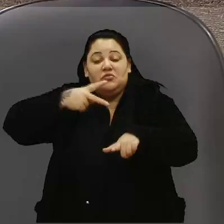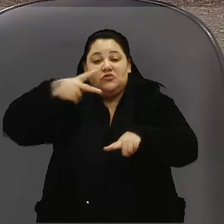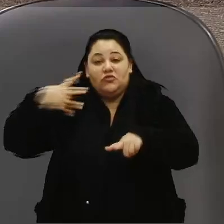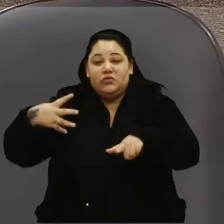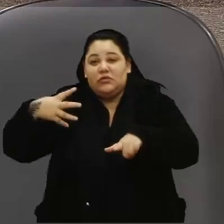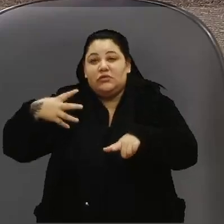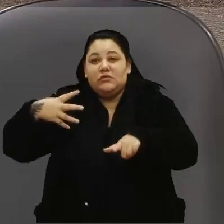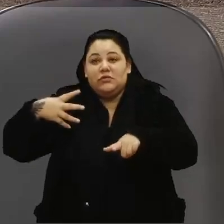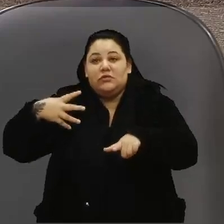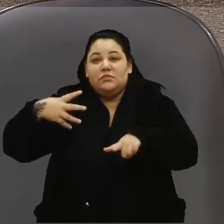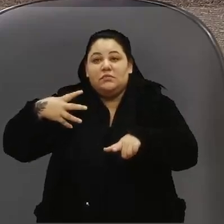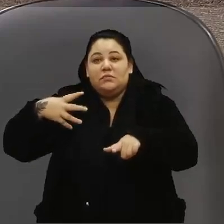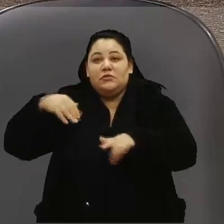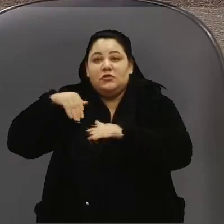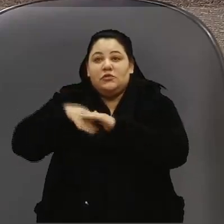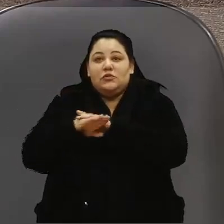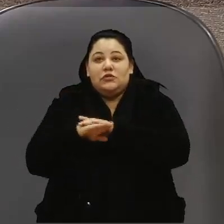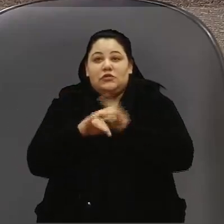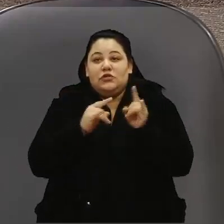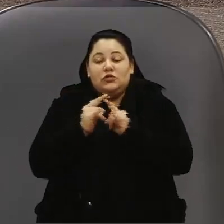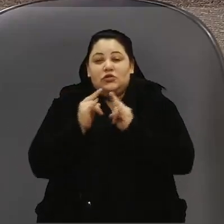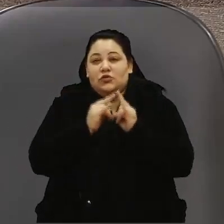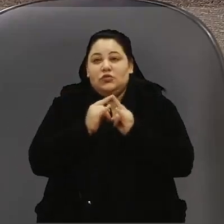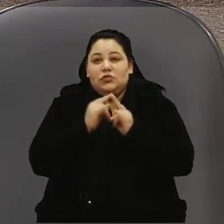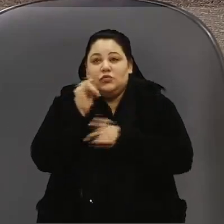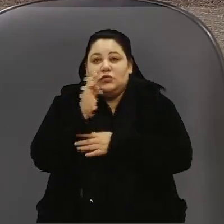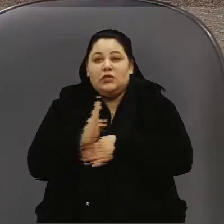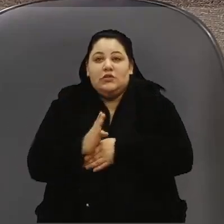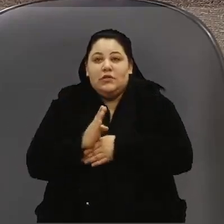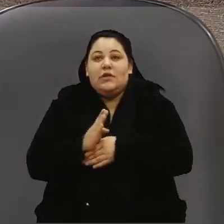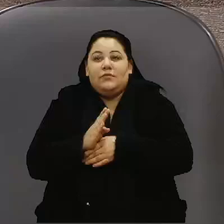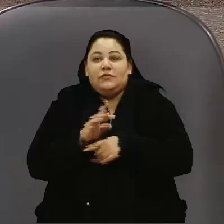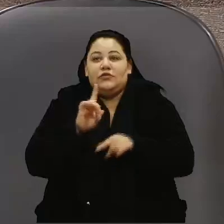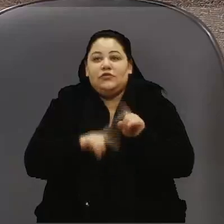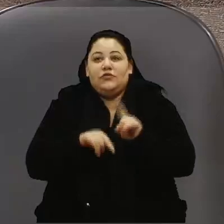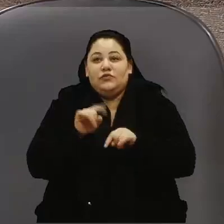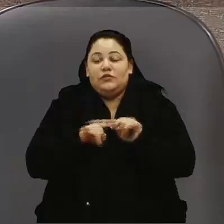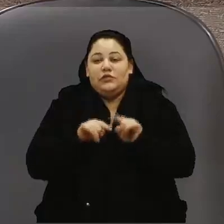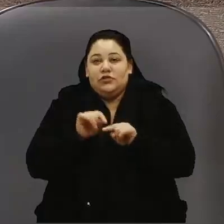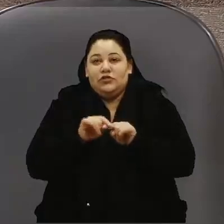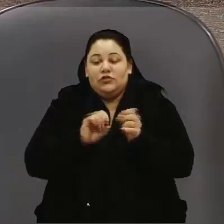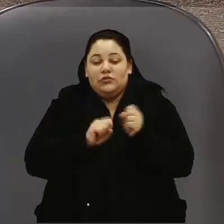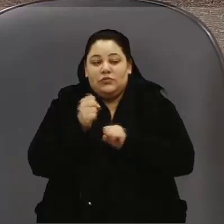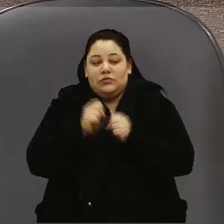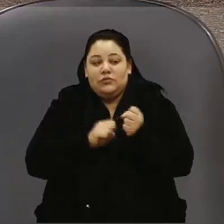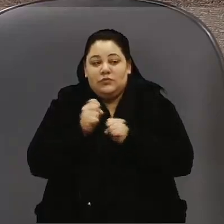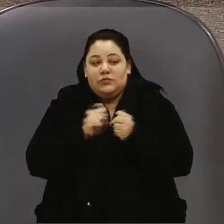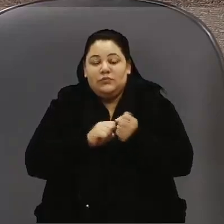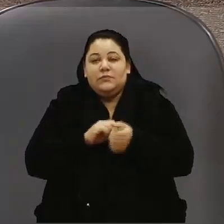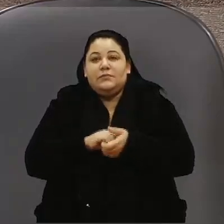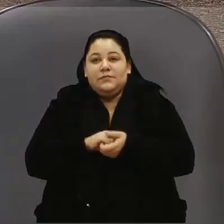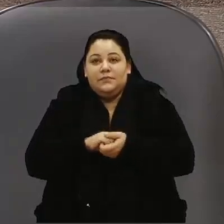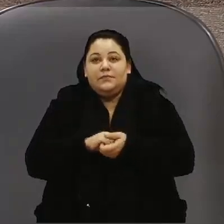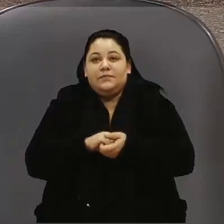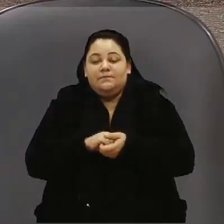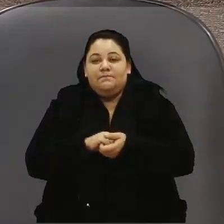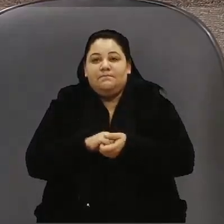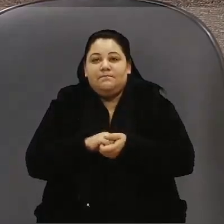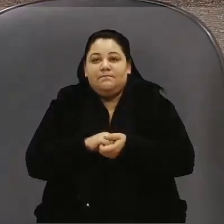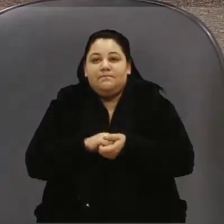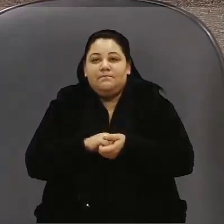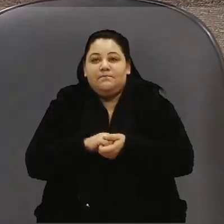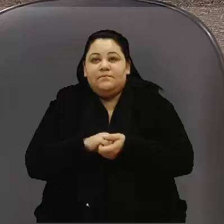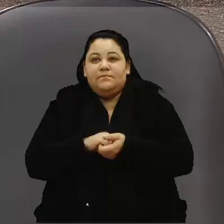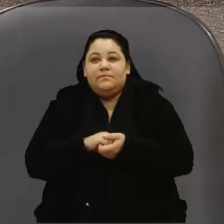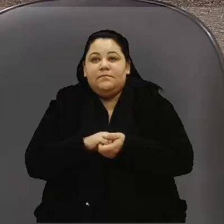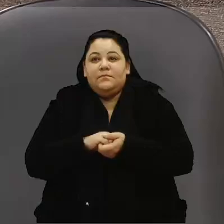de depositantes no Instituto Nacional de Propriedade Industrial. Esse ranking legitima as solicitações de patentes no